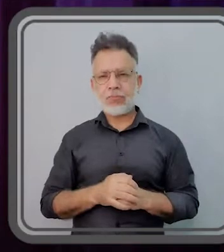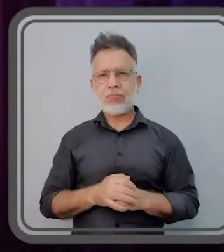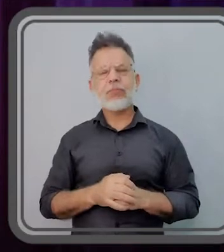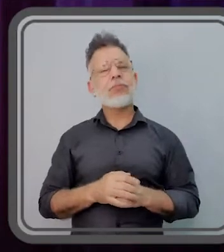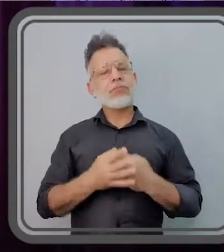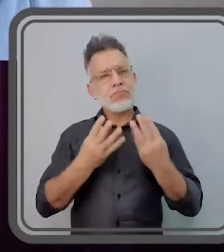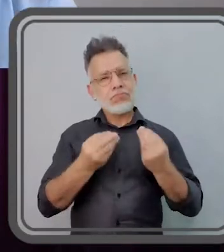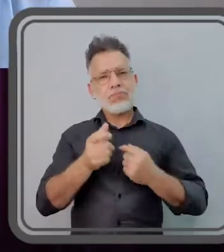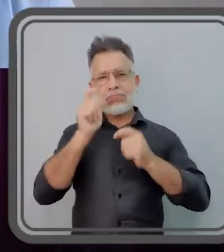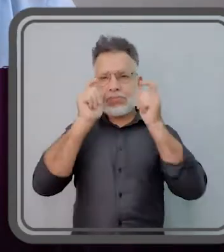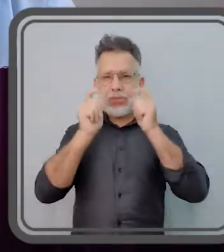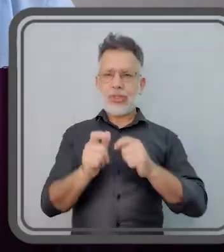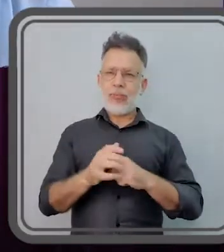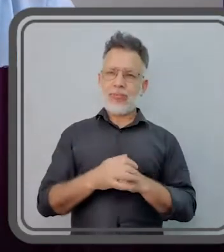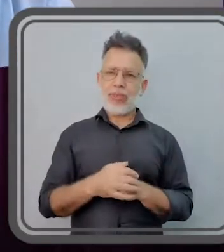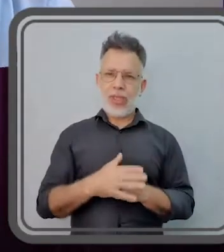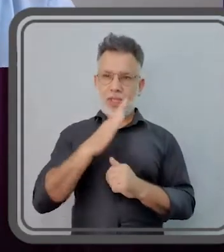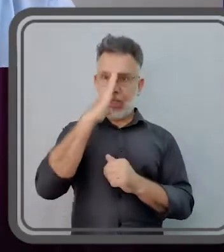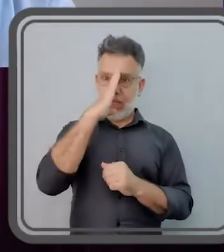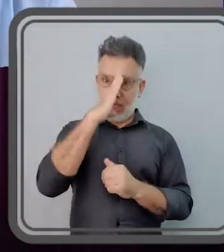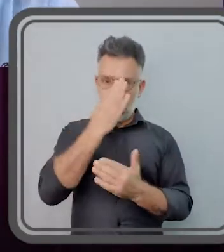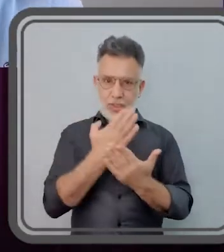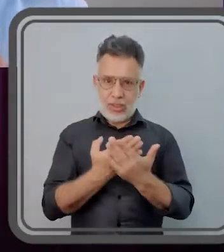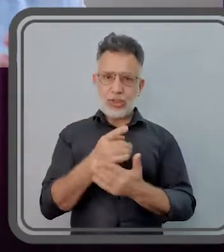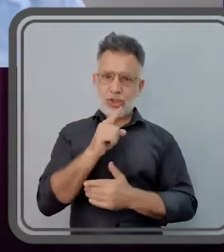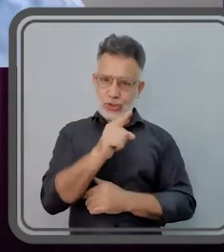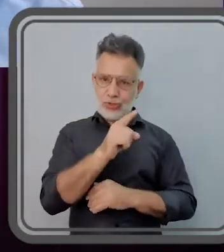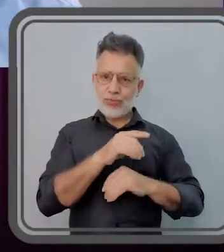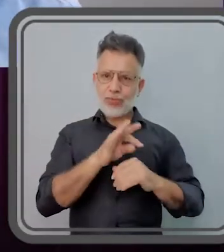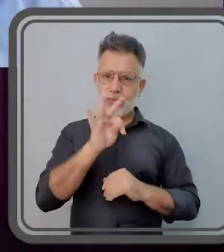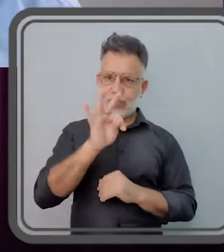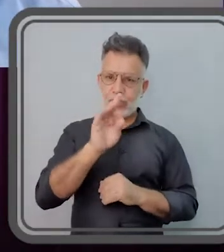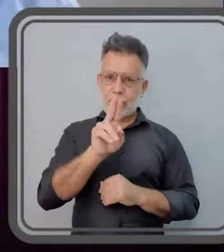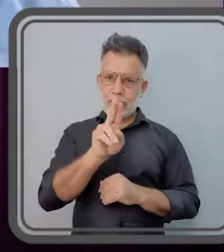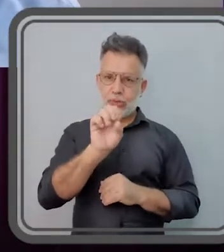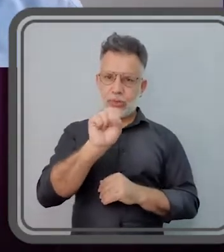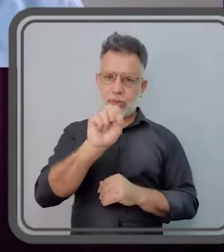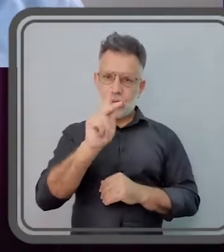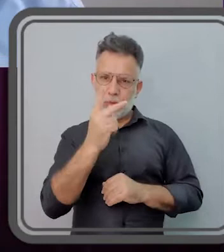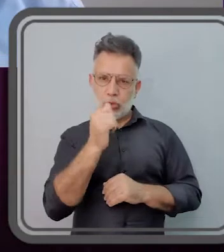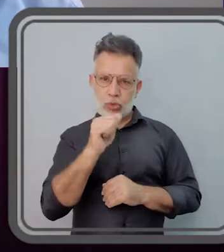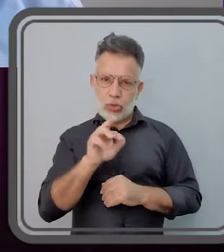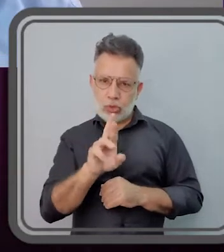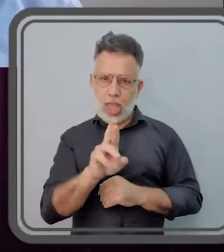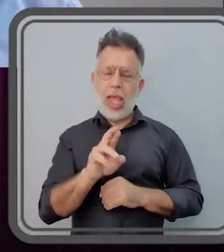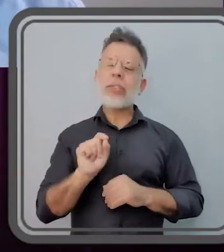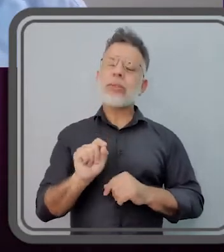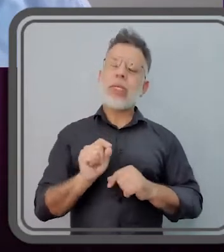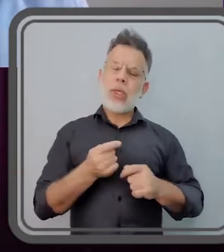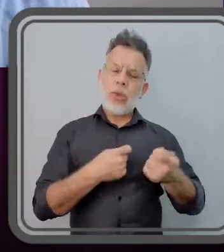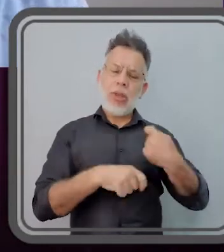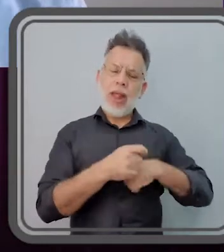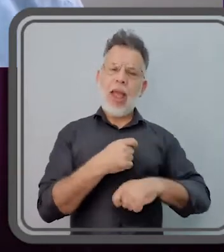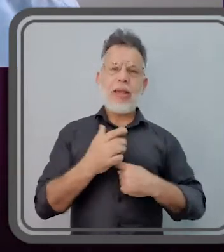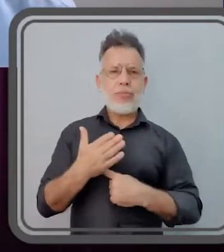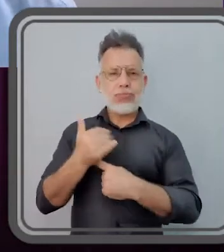Muito interessante. Eu acredito, Tuxá, e a gente tem visto isso, que o mercado de tecnologia